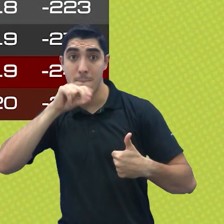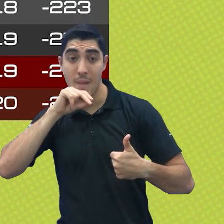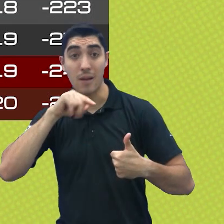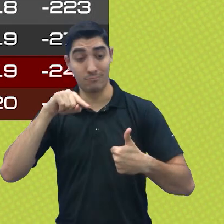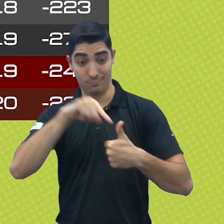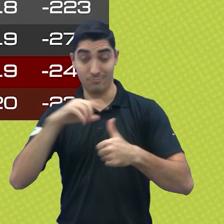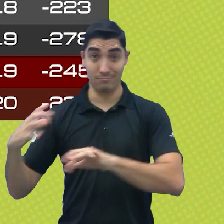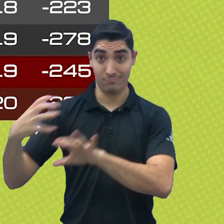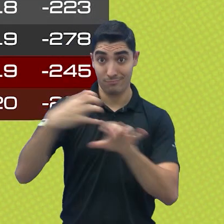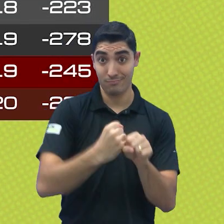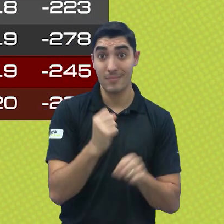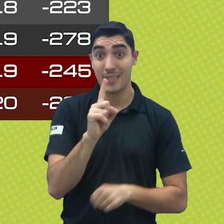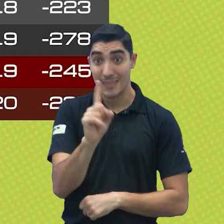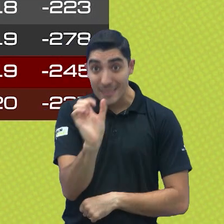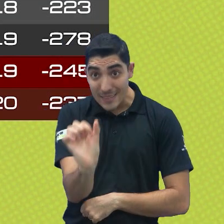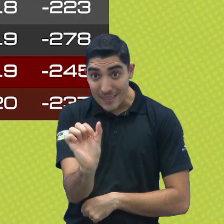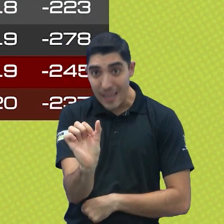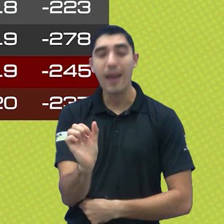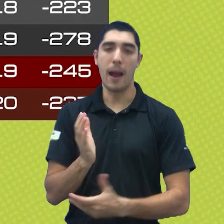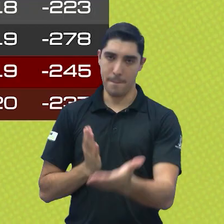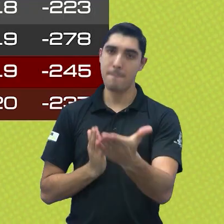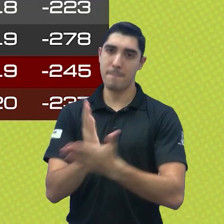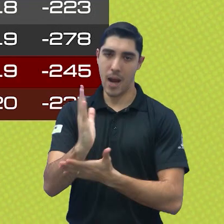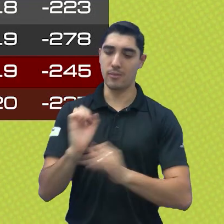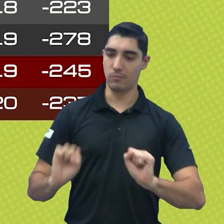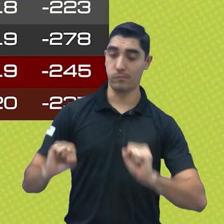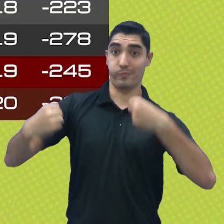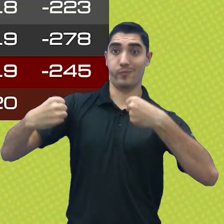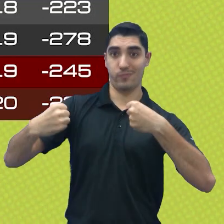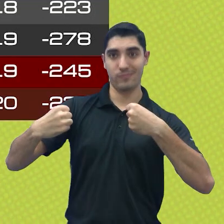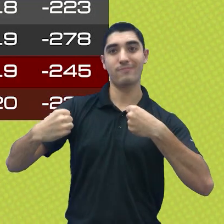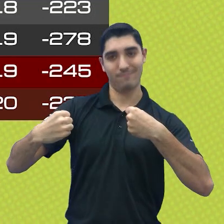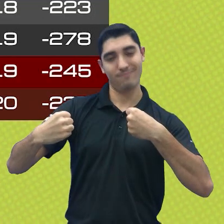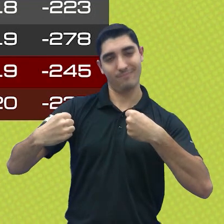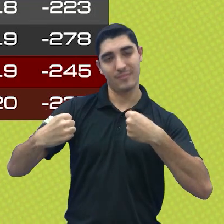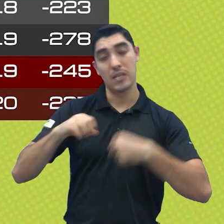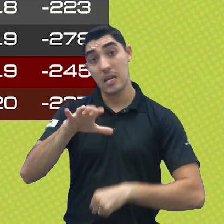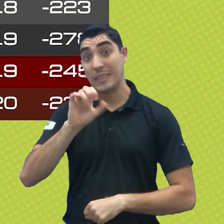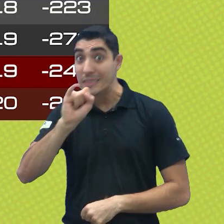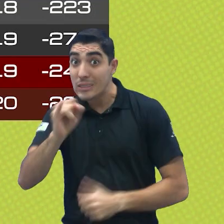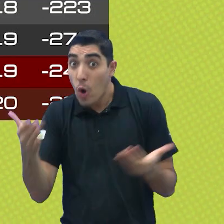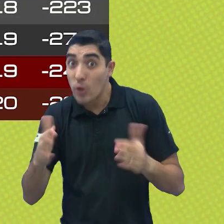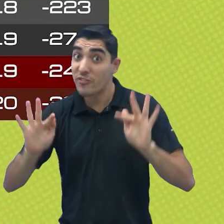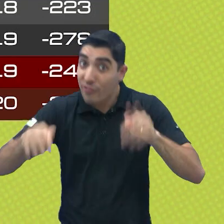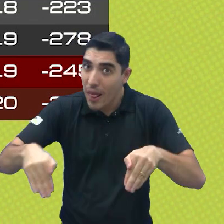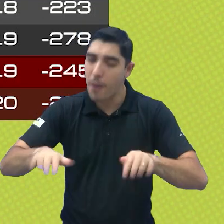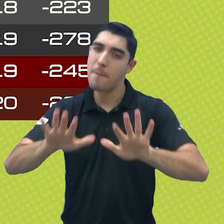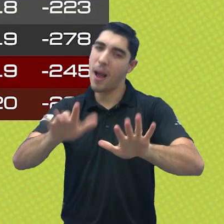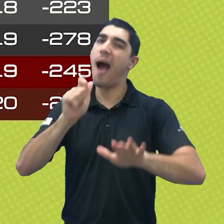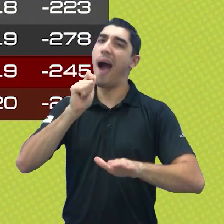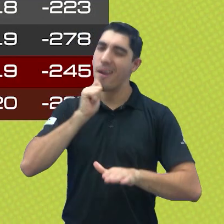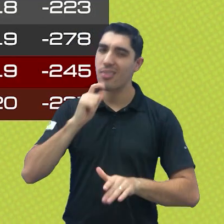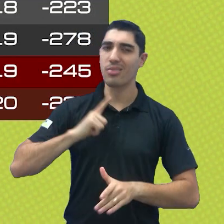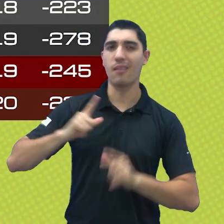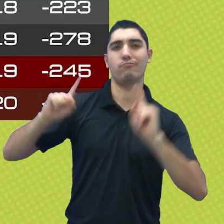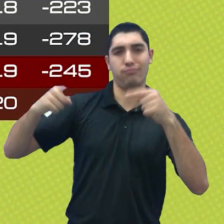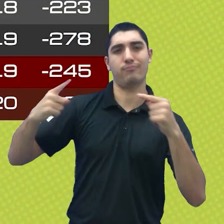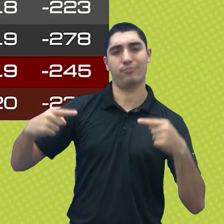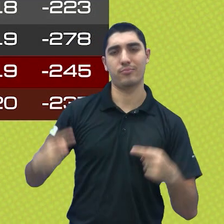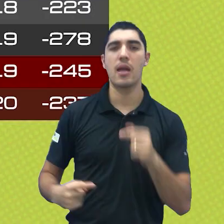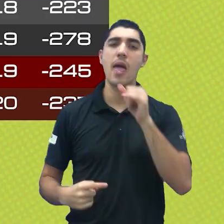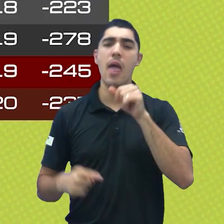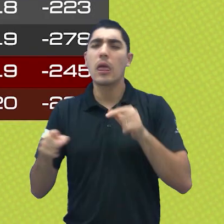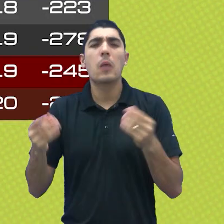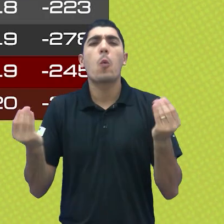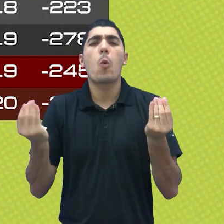primeiras equipes estariam classificadas para as oitavas de final do NBB, aquele confronto olímpico. O primeiro contra o 16º, o segundo contra o 15º